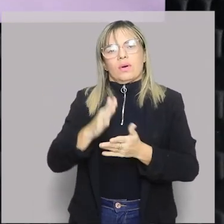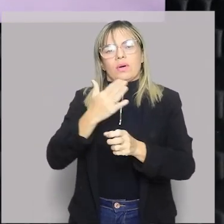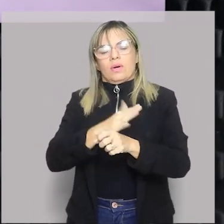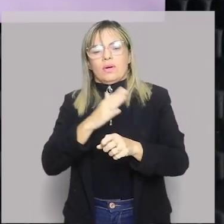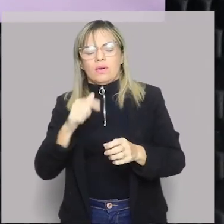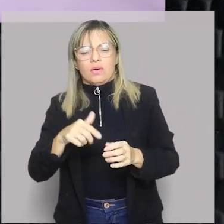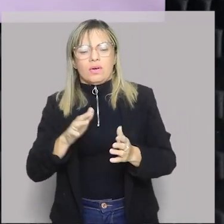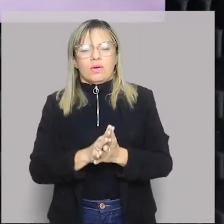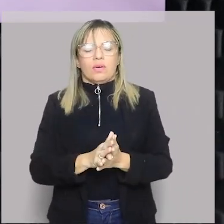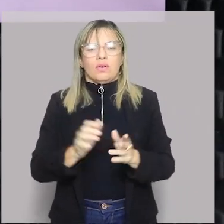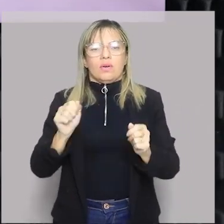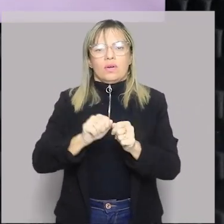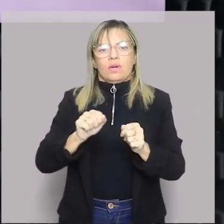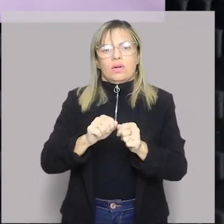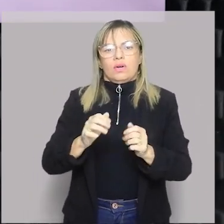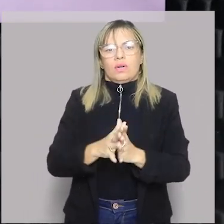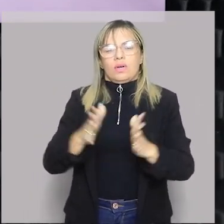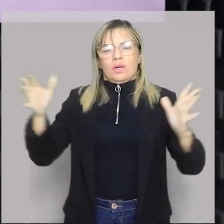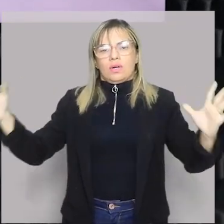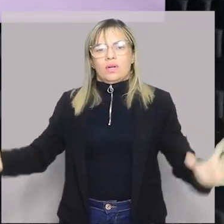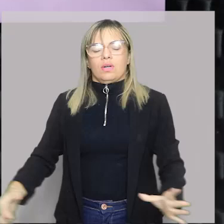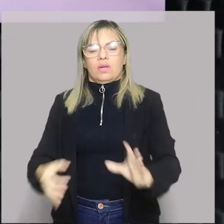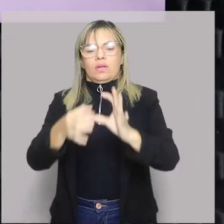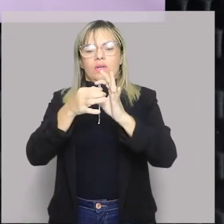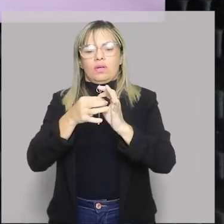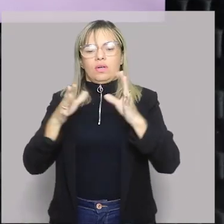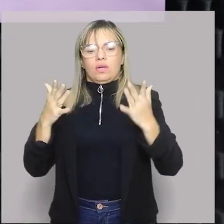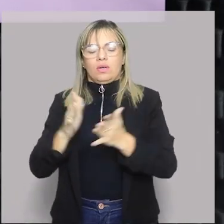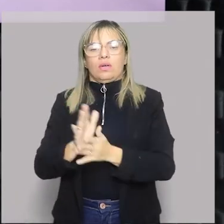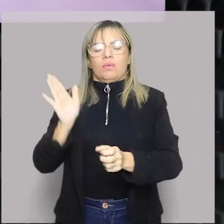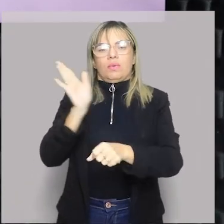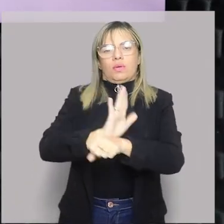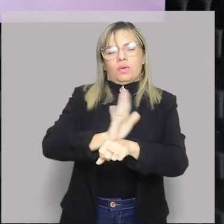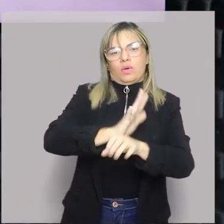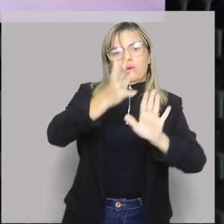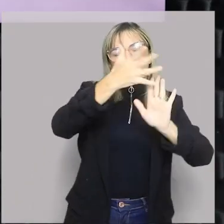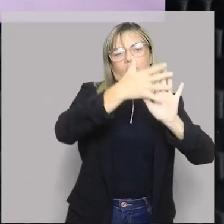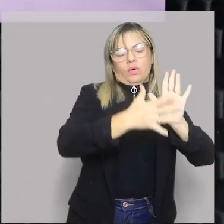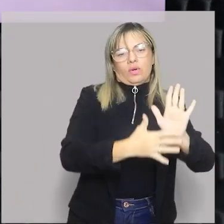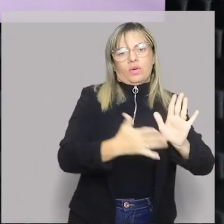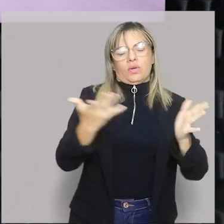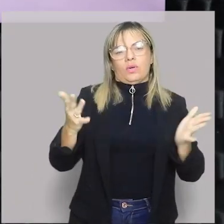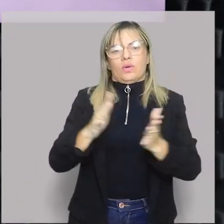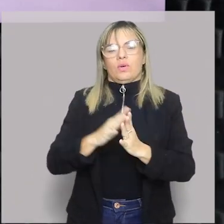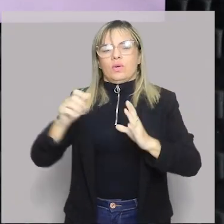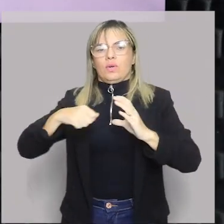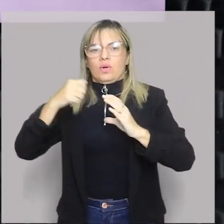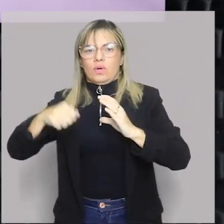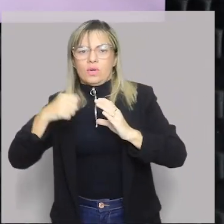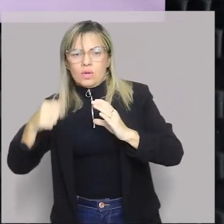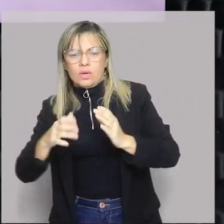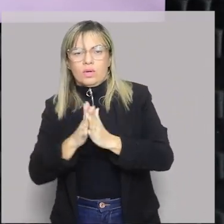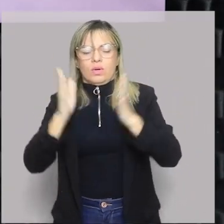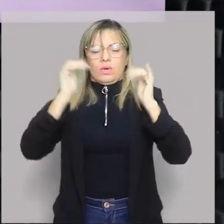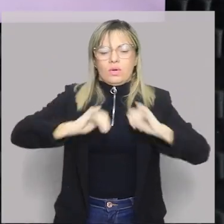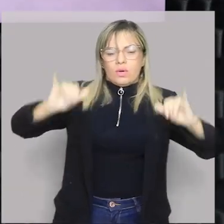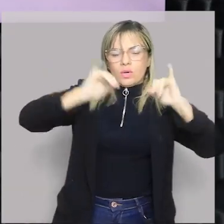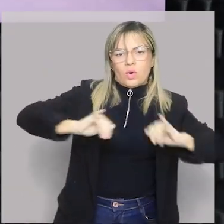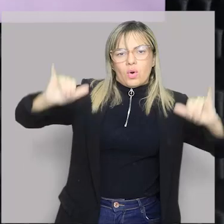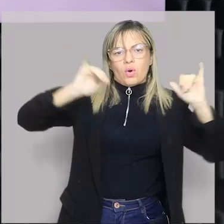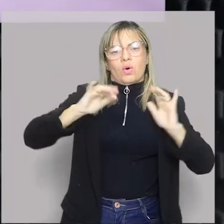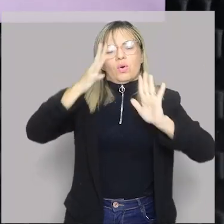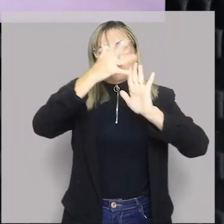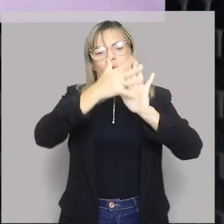às produções cinematográficas, né? O roteiro, por exemplo, de um filme, o roteiro de um vídeo publicitário. Então, isso é